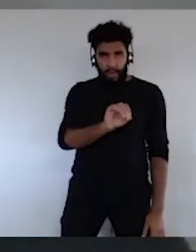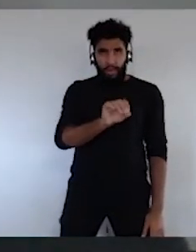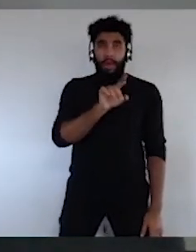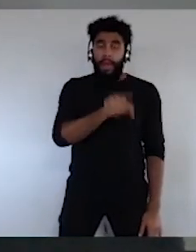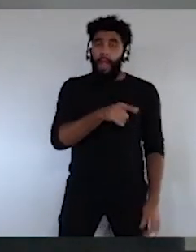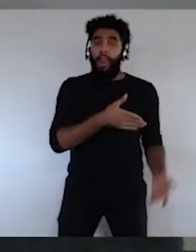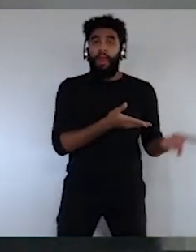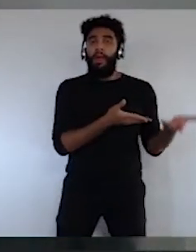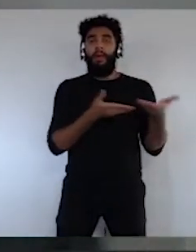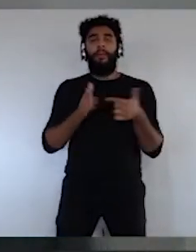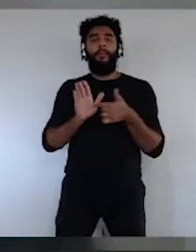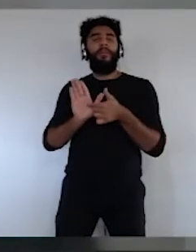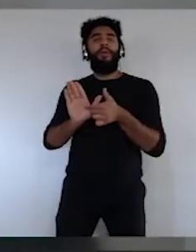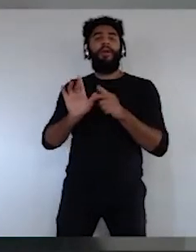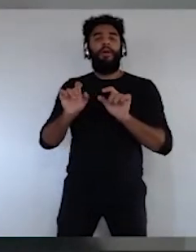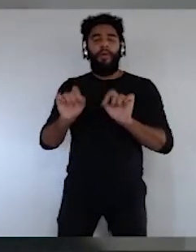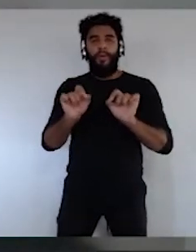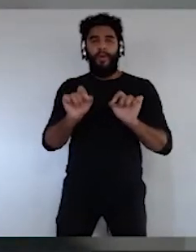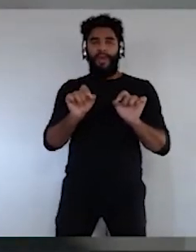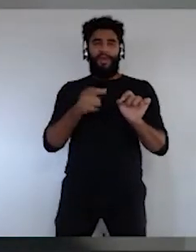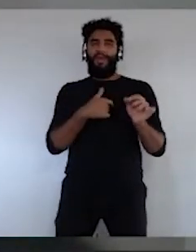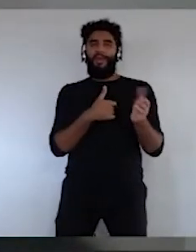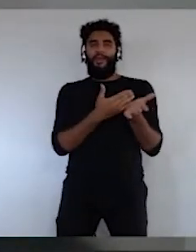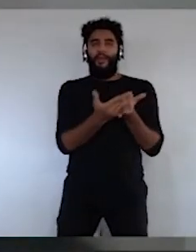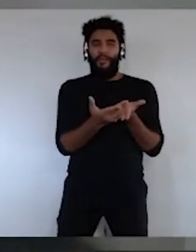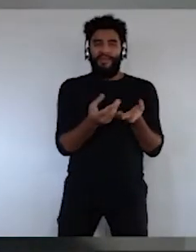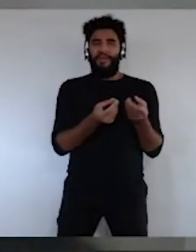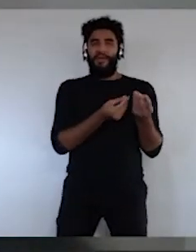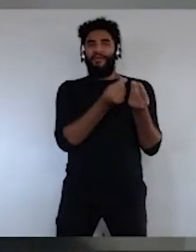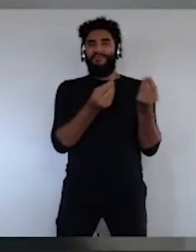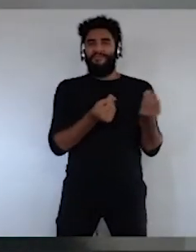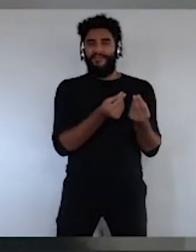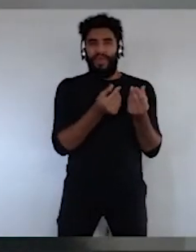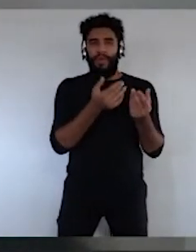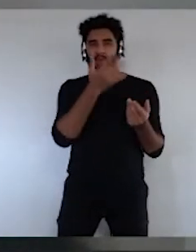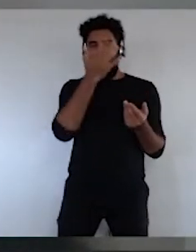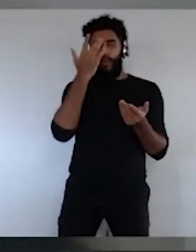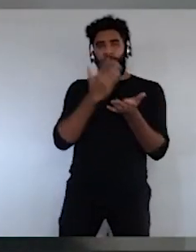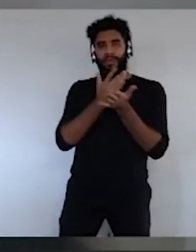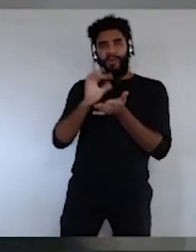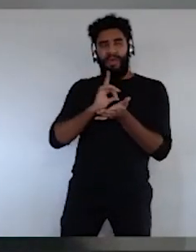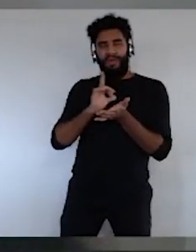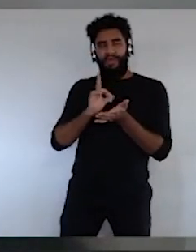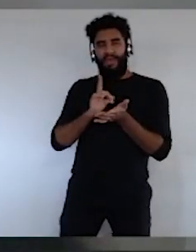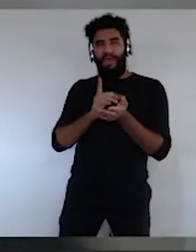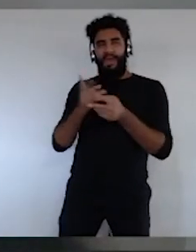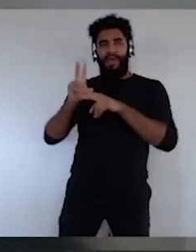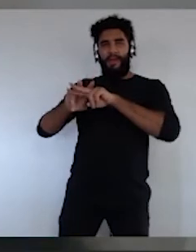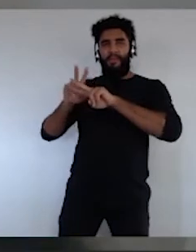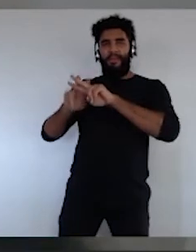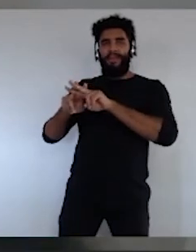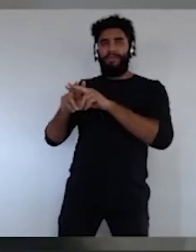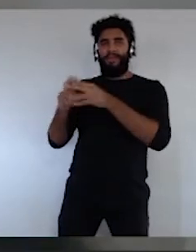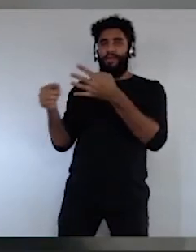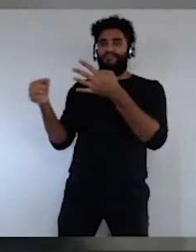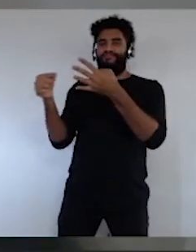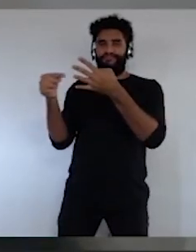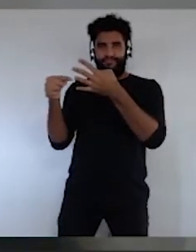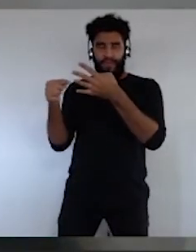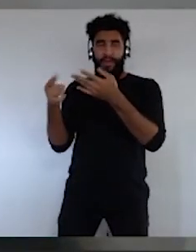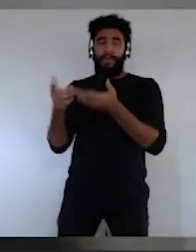tal. Então, hoje, com o processo eletrônico, todo ele informatizado, não tem por que você ter uma vista que não